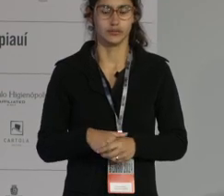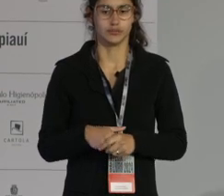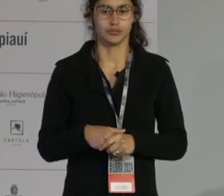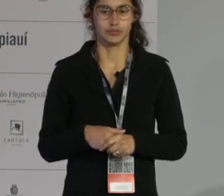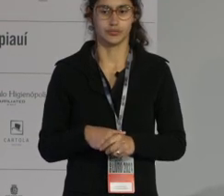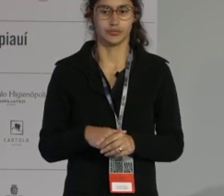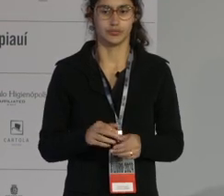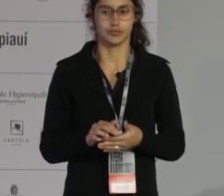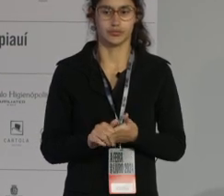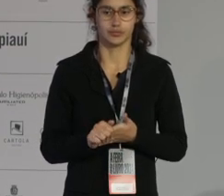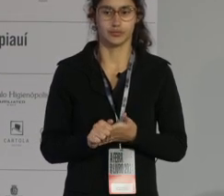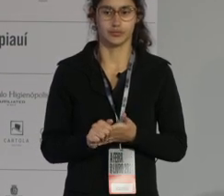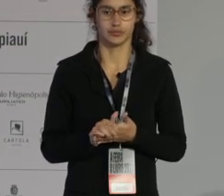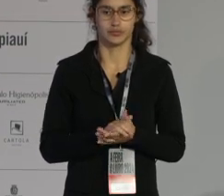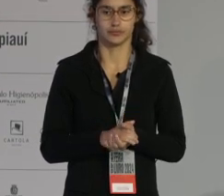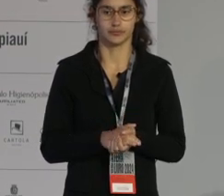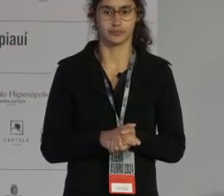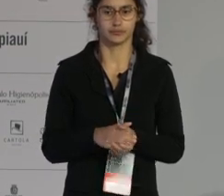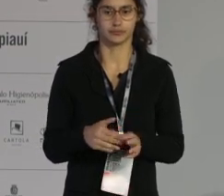Bom, oi.